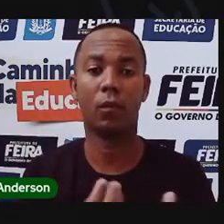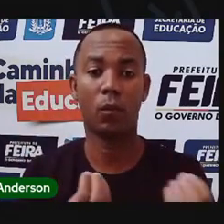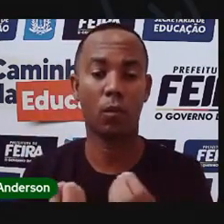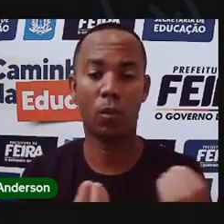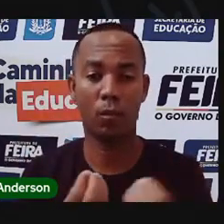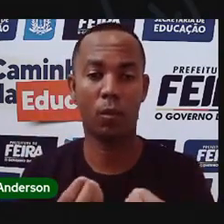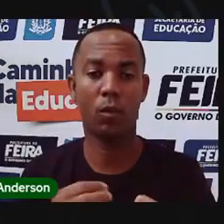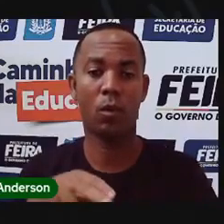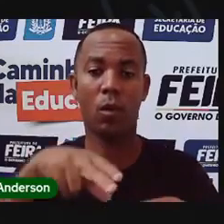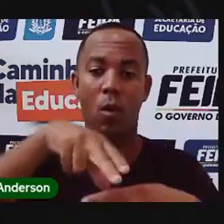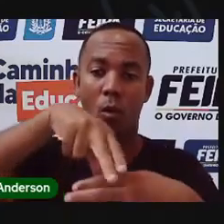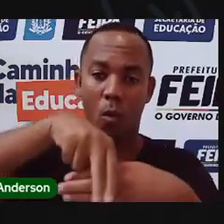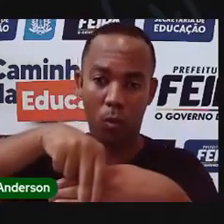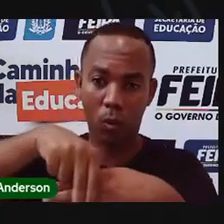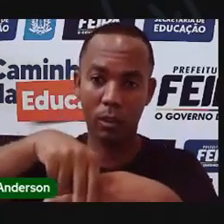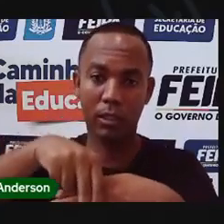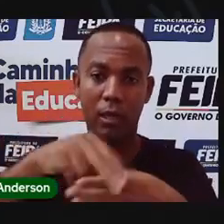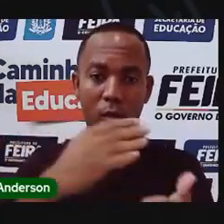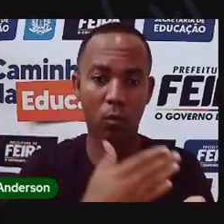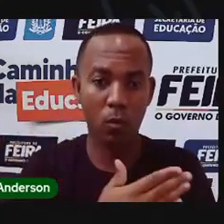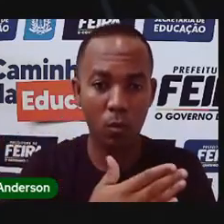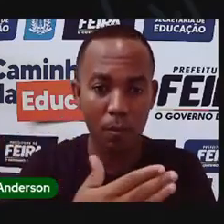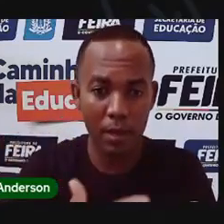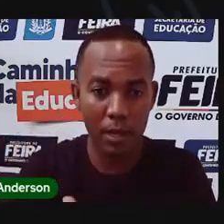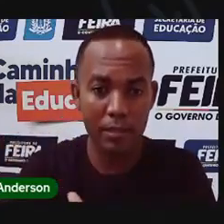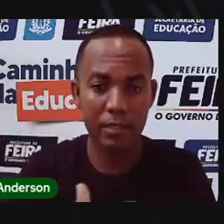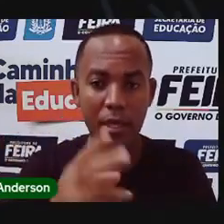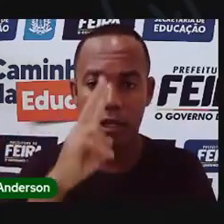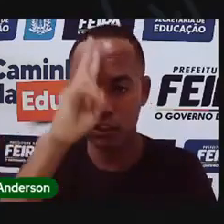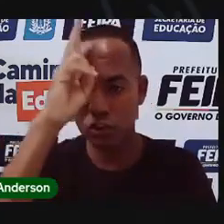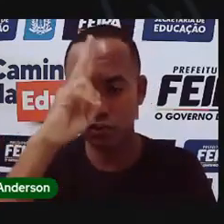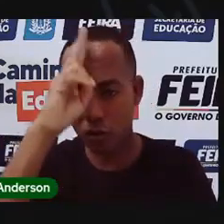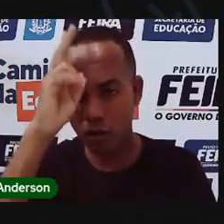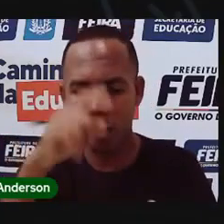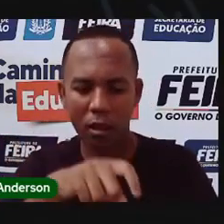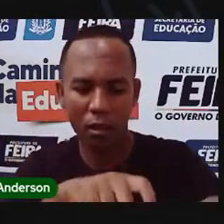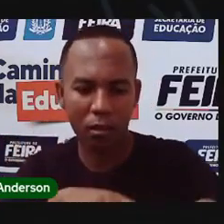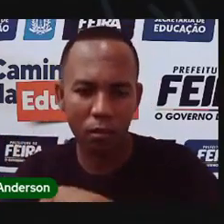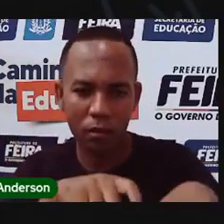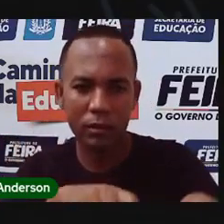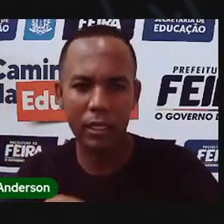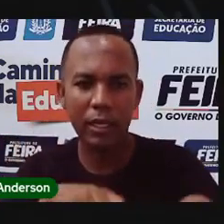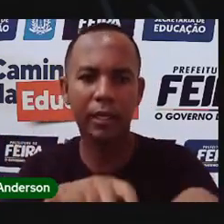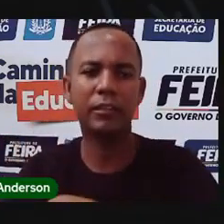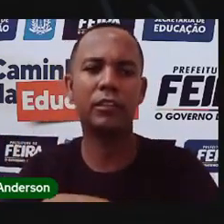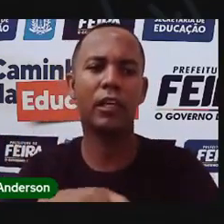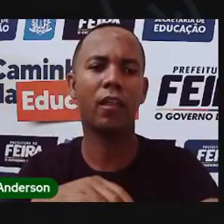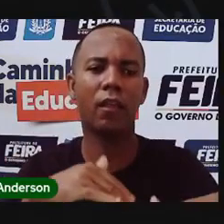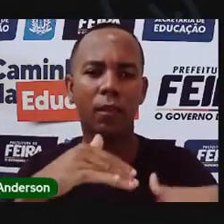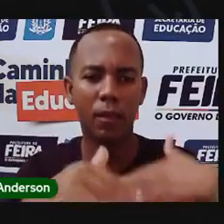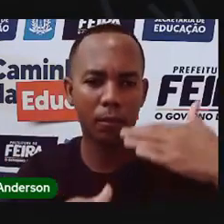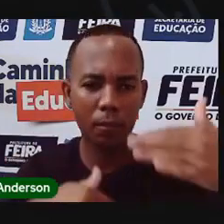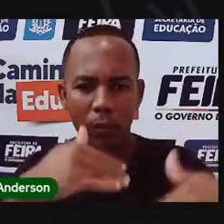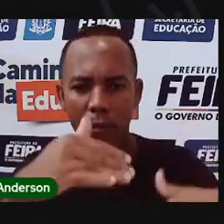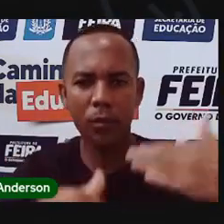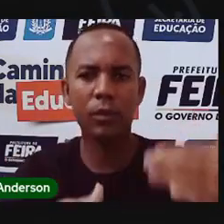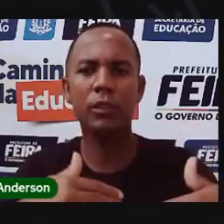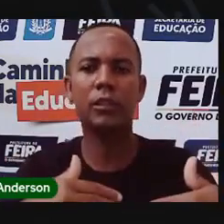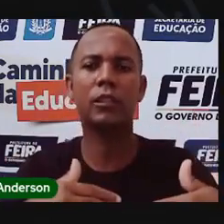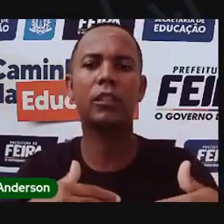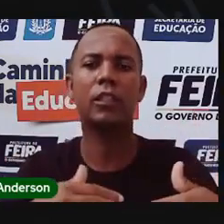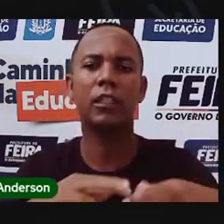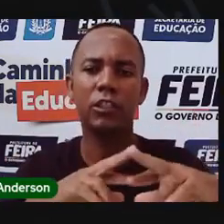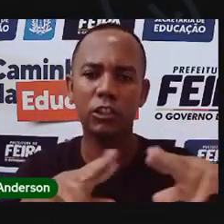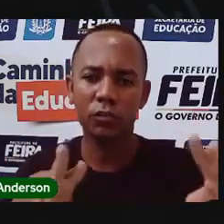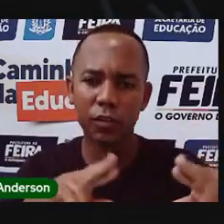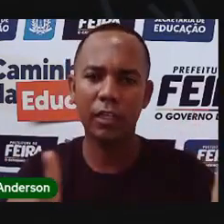na verdade, começa somente contando essa história do Nordeste e, com o passar do tempo, ele começa a contar outras